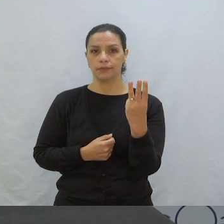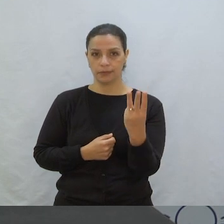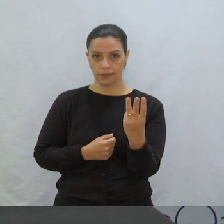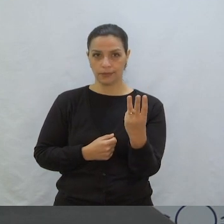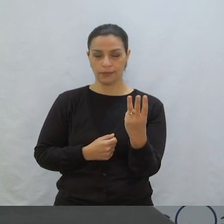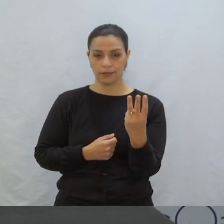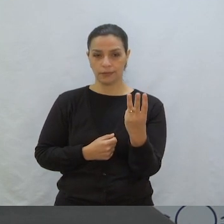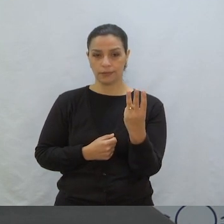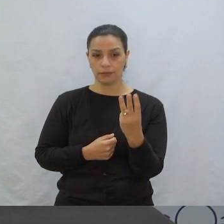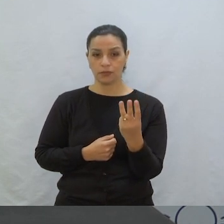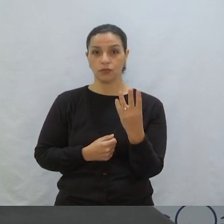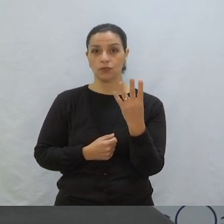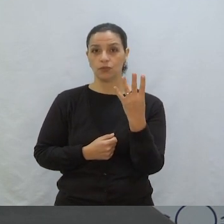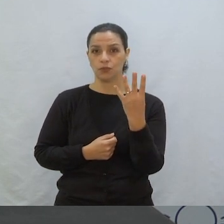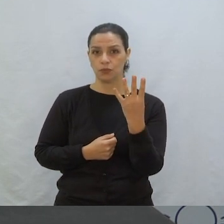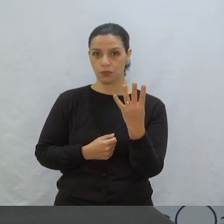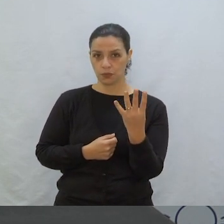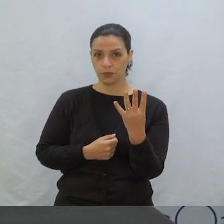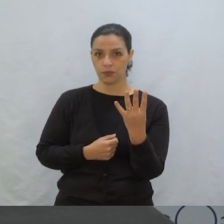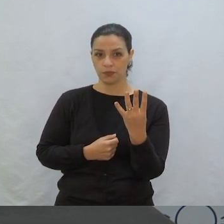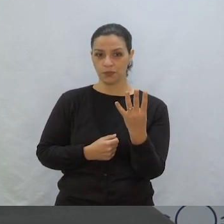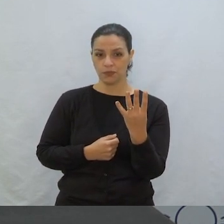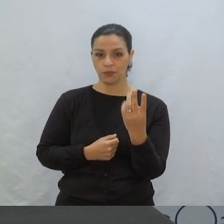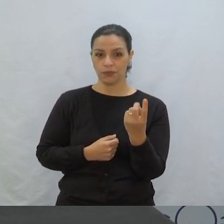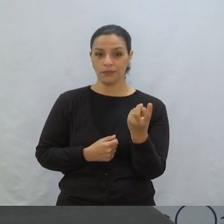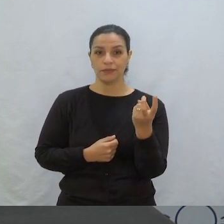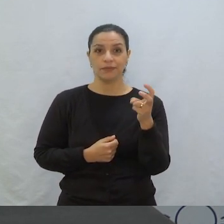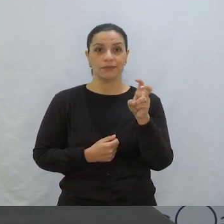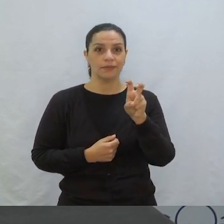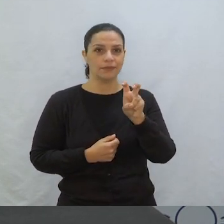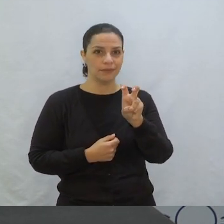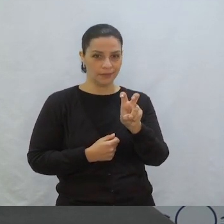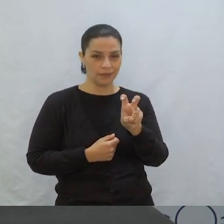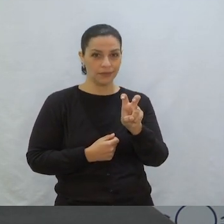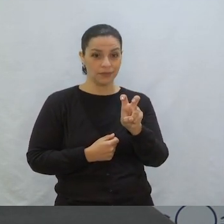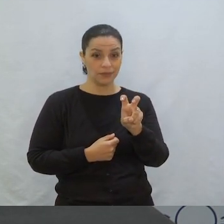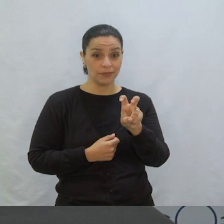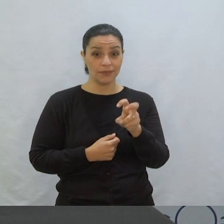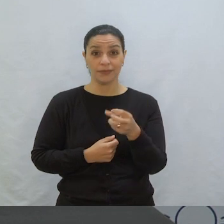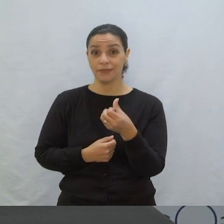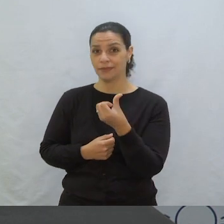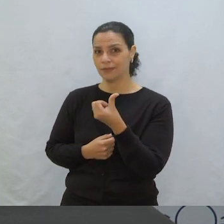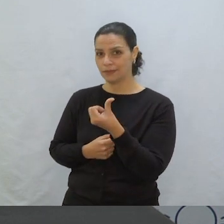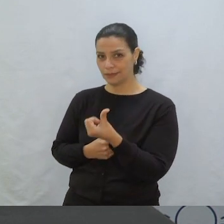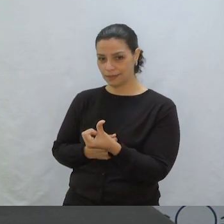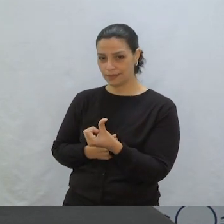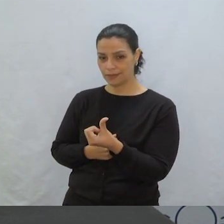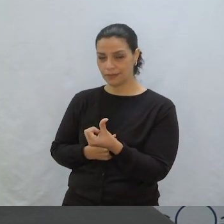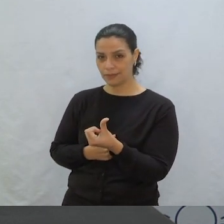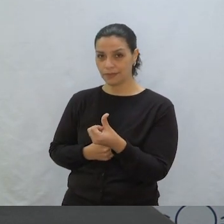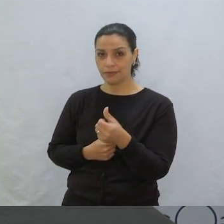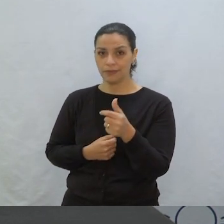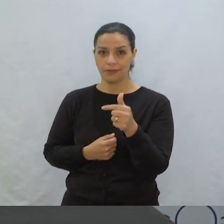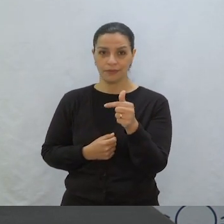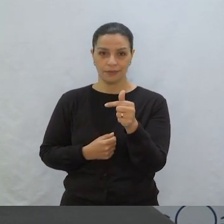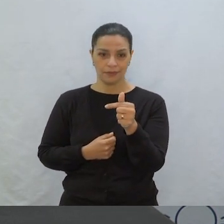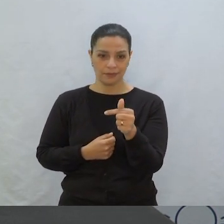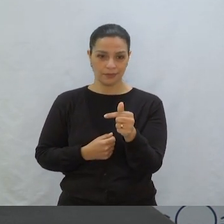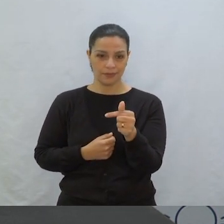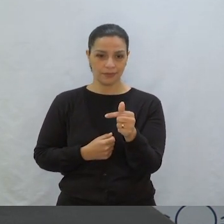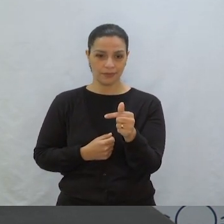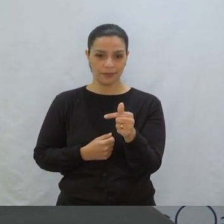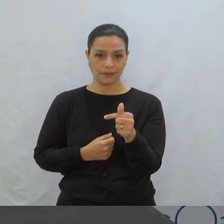2, 3, 4, 5,